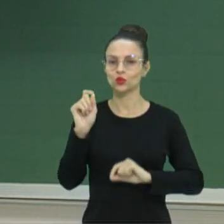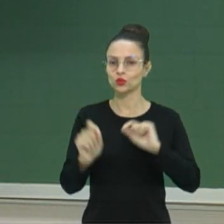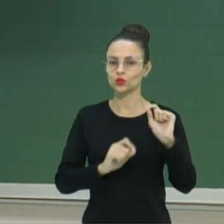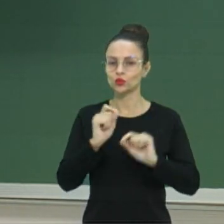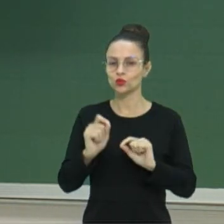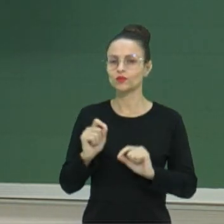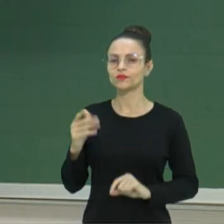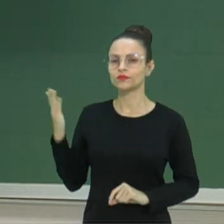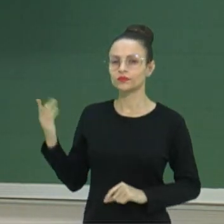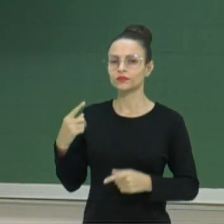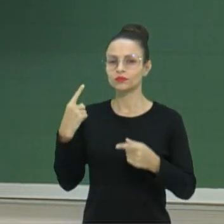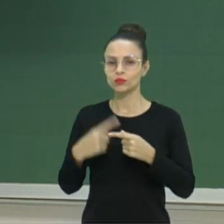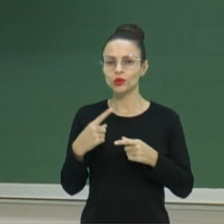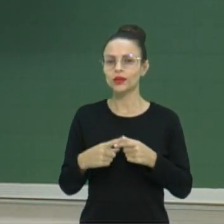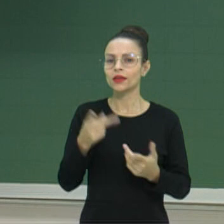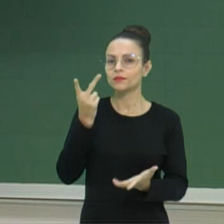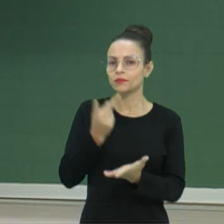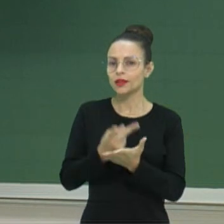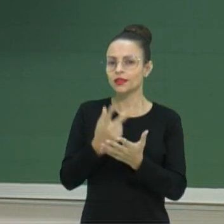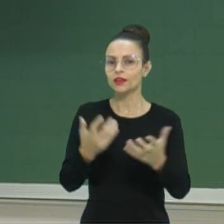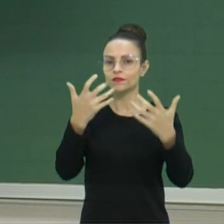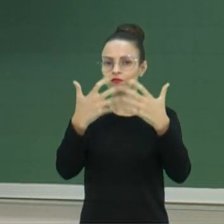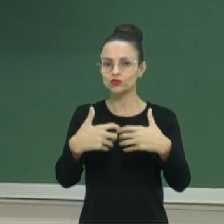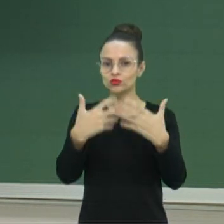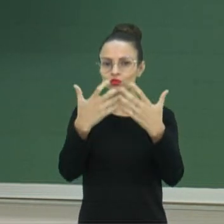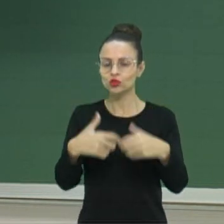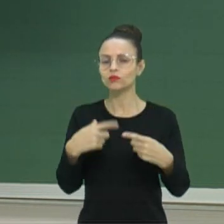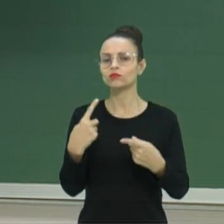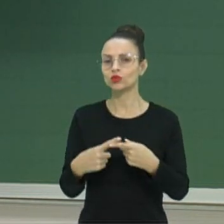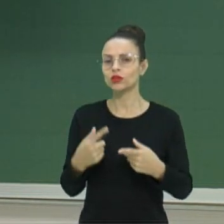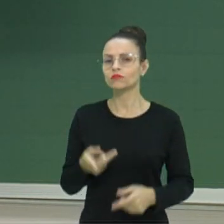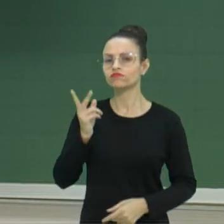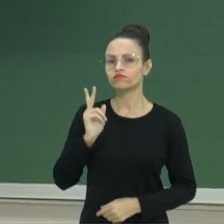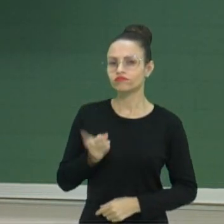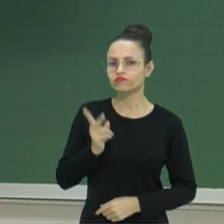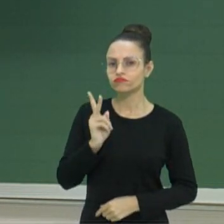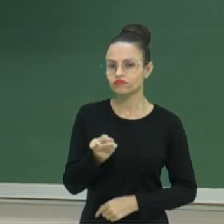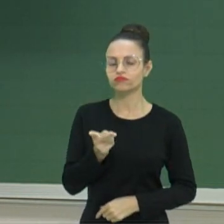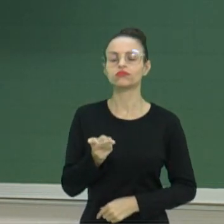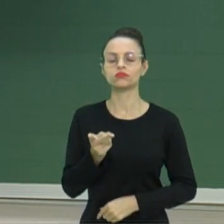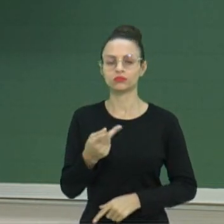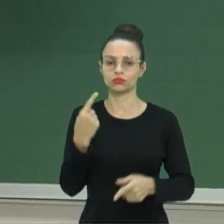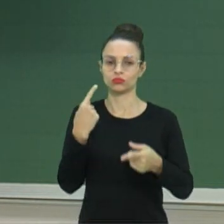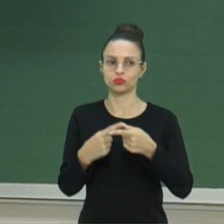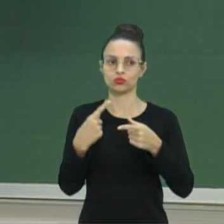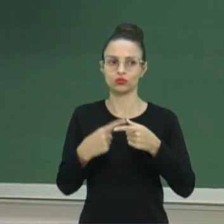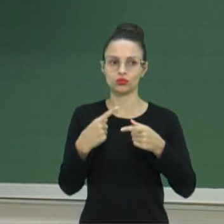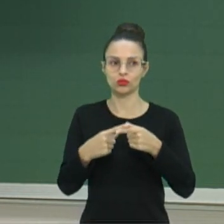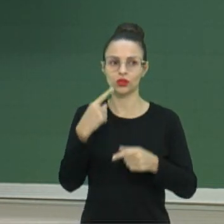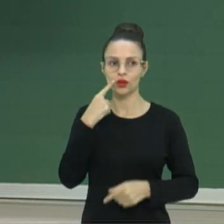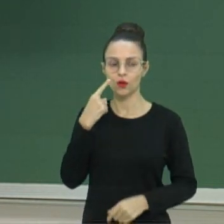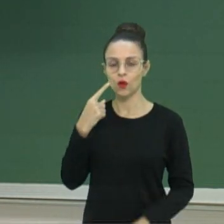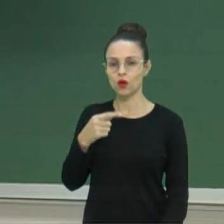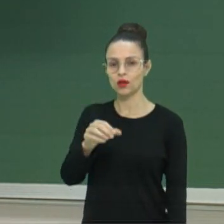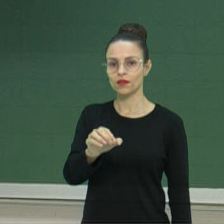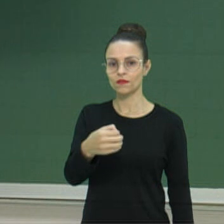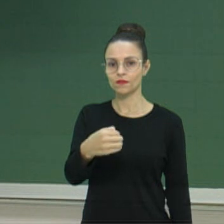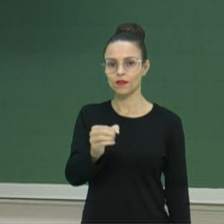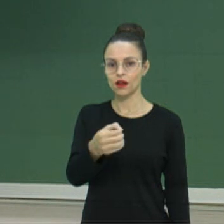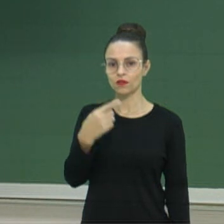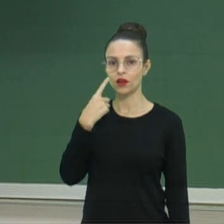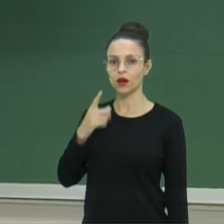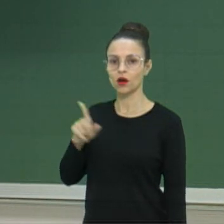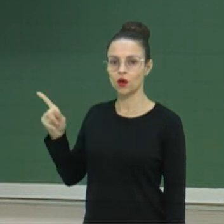acontece? Por que a usina ela mantém o funcionamento dela? Né? Basicamente por causa que essa válvula de mistura aqui que está o